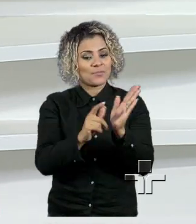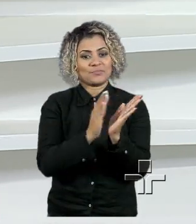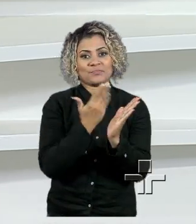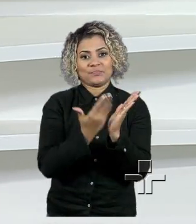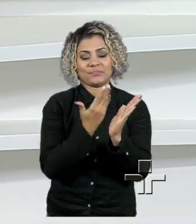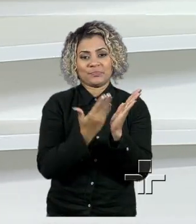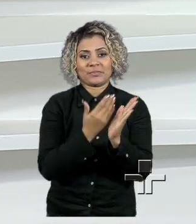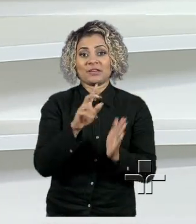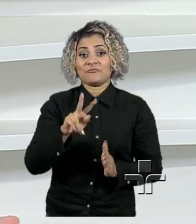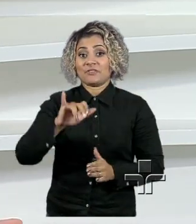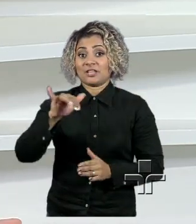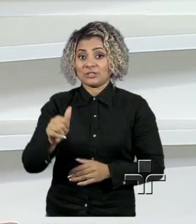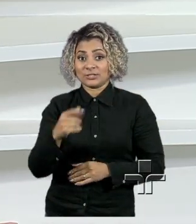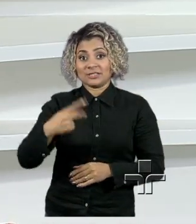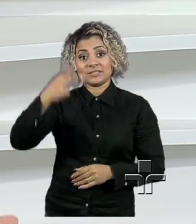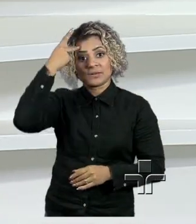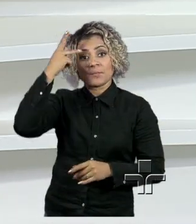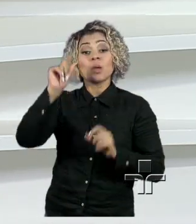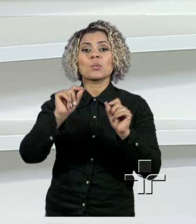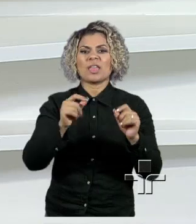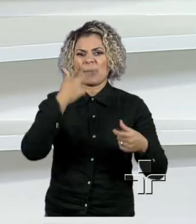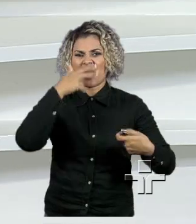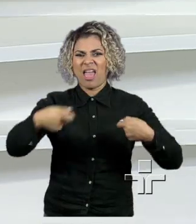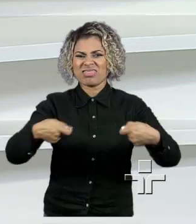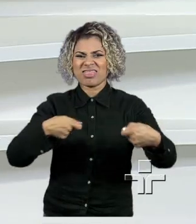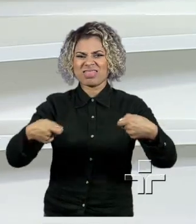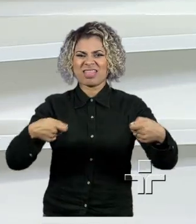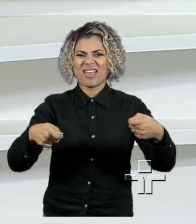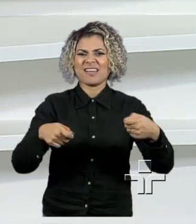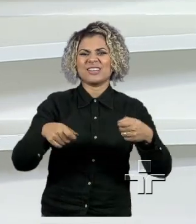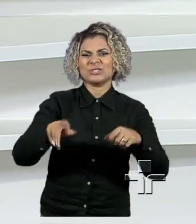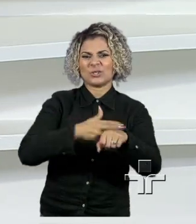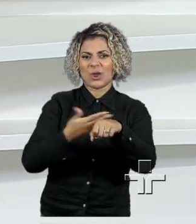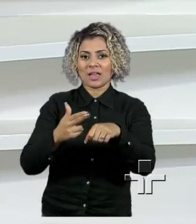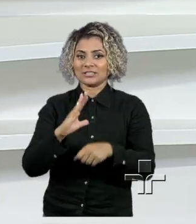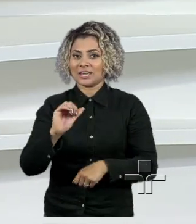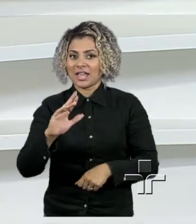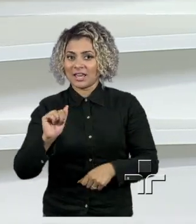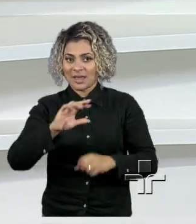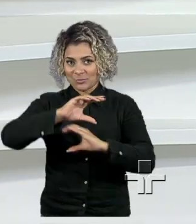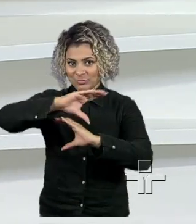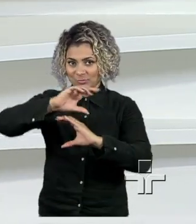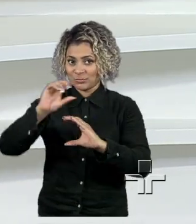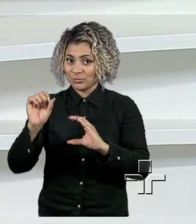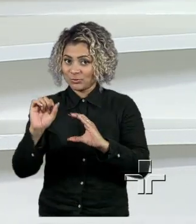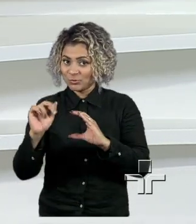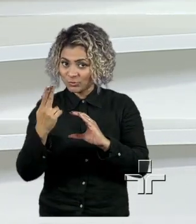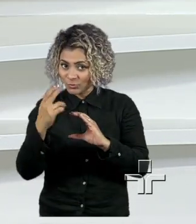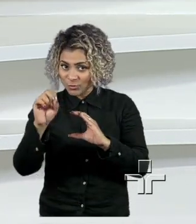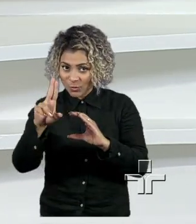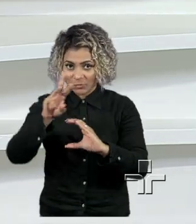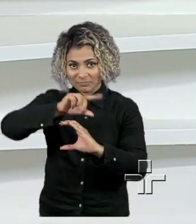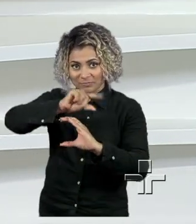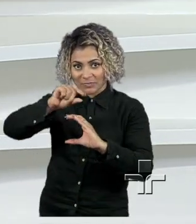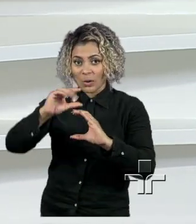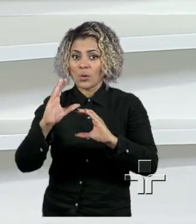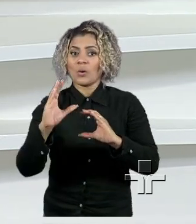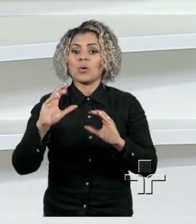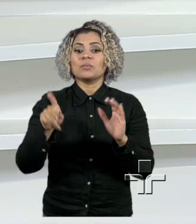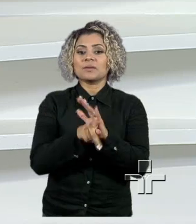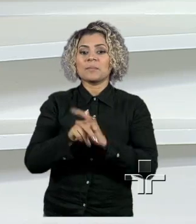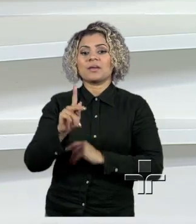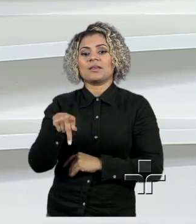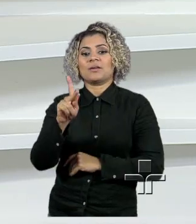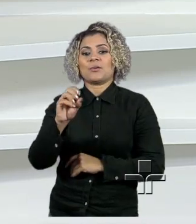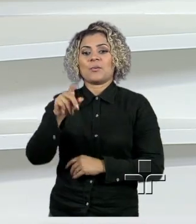Paulo em 2010, que era uma guerra do chocolate. Tinha a Cacau Show, junto com a Copenhagen e a Brasil Cacau. Você considera quase uma década depois